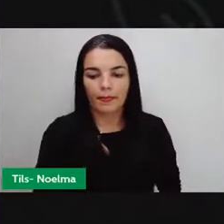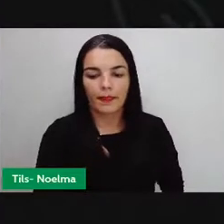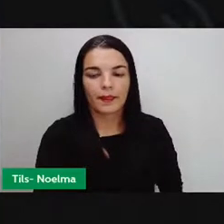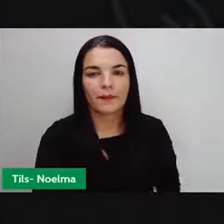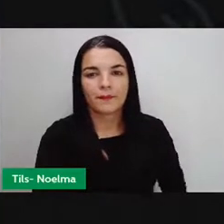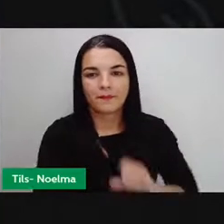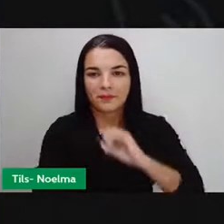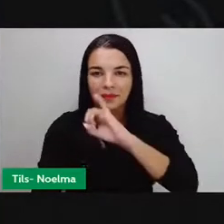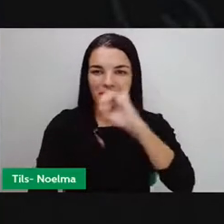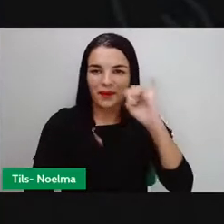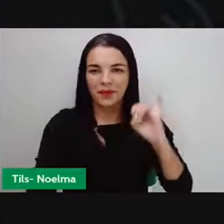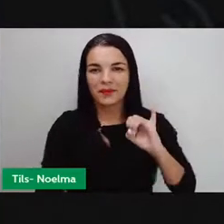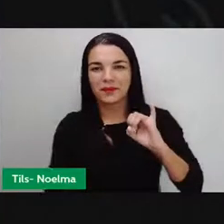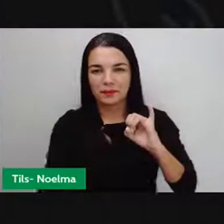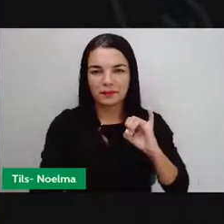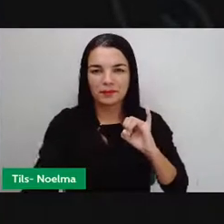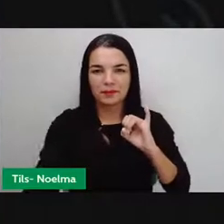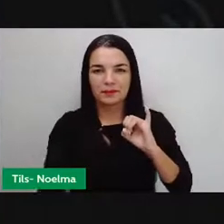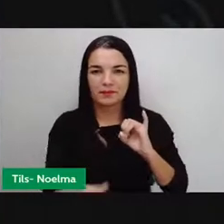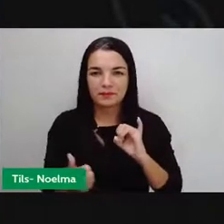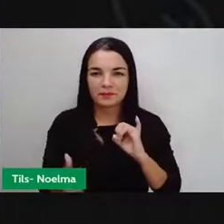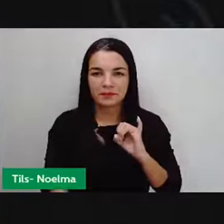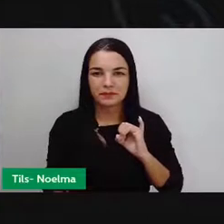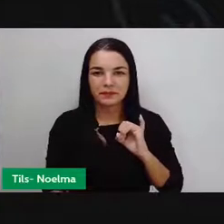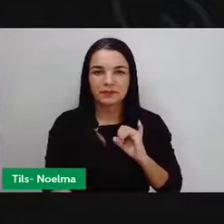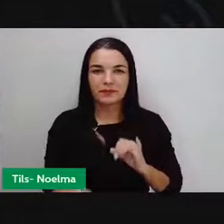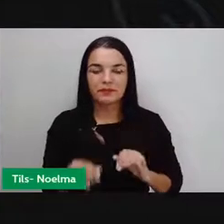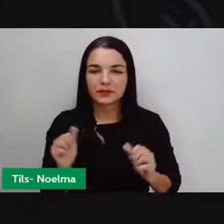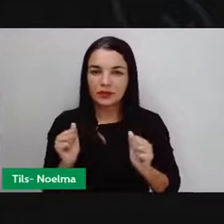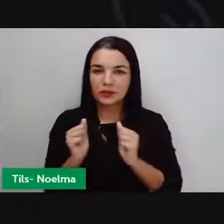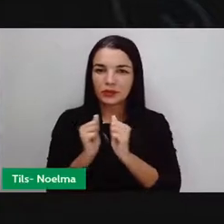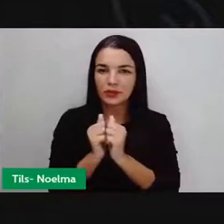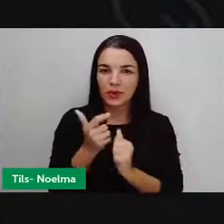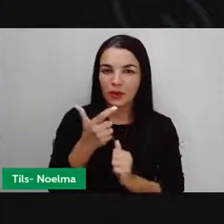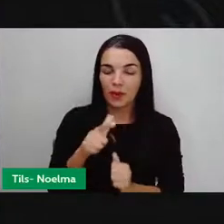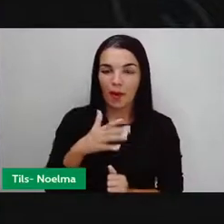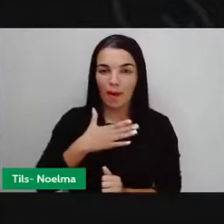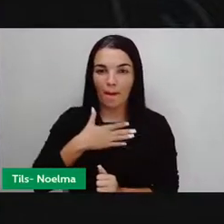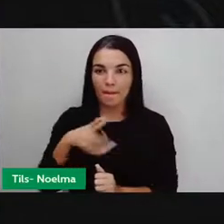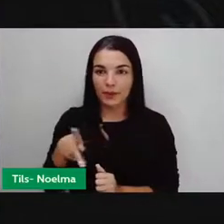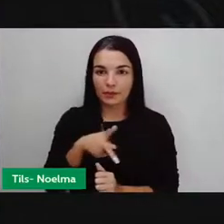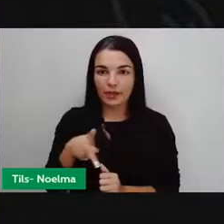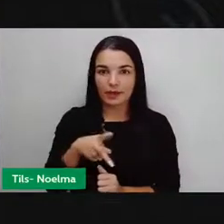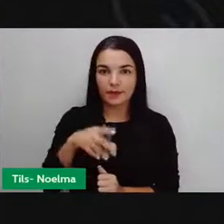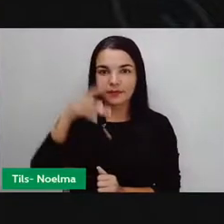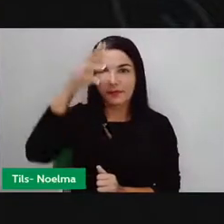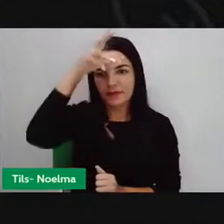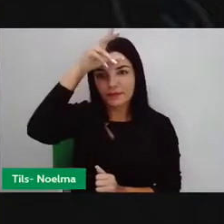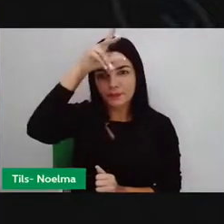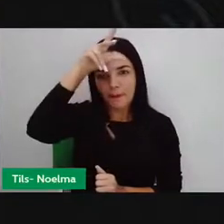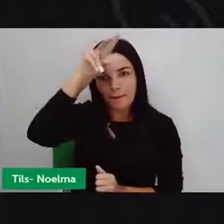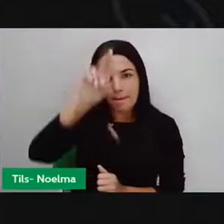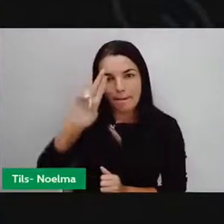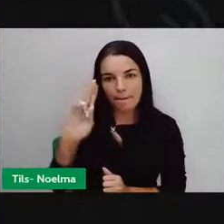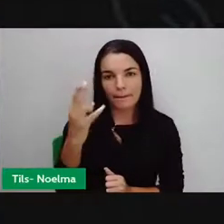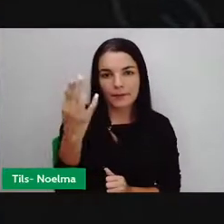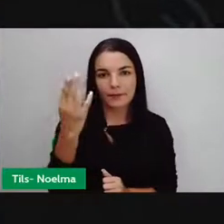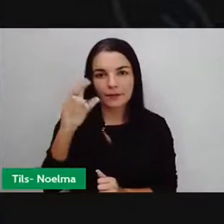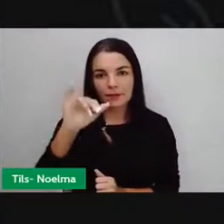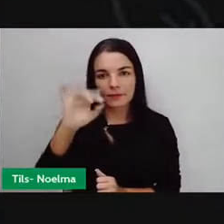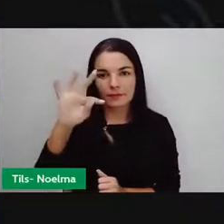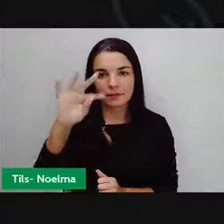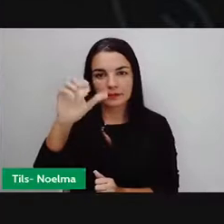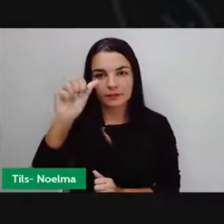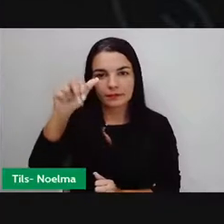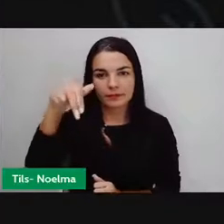Olá, caros estudantes, mais uma vez estamos juntos, eu, o professor Itan Leal, sou professor de língua portuguesa na